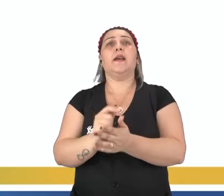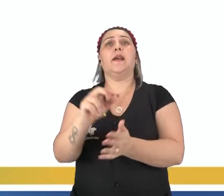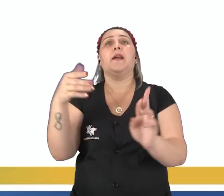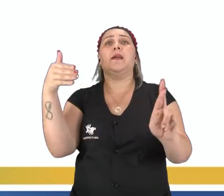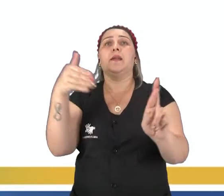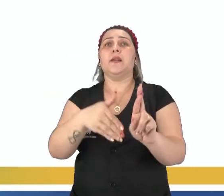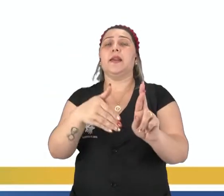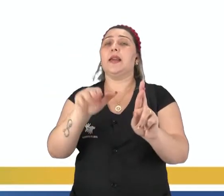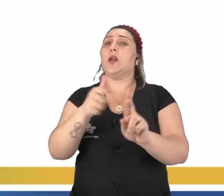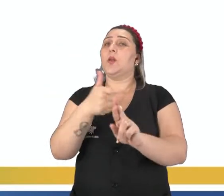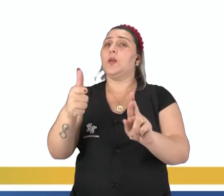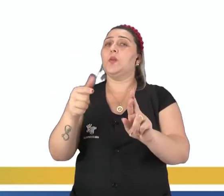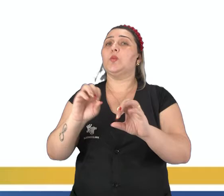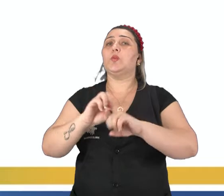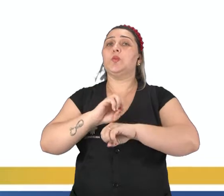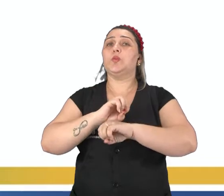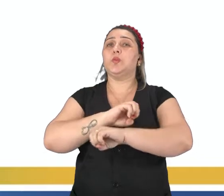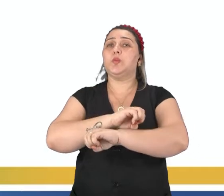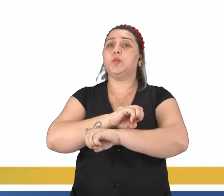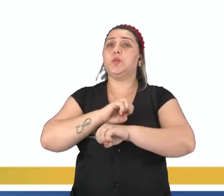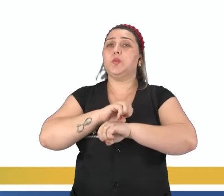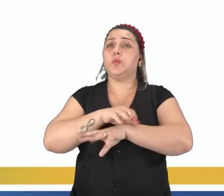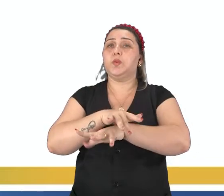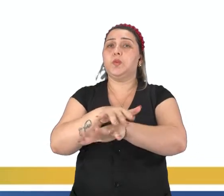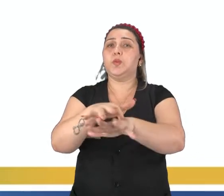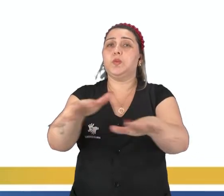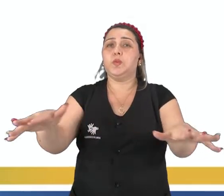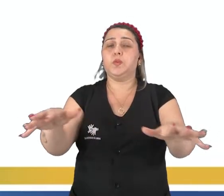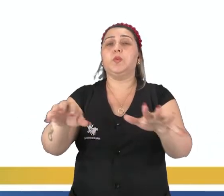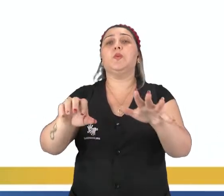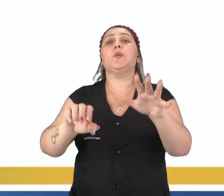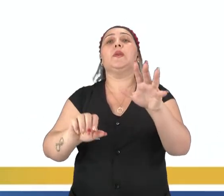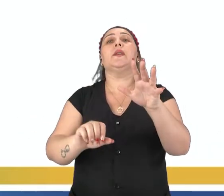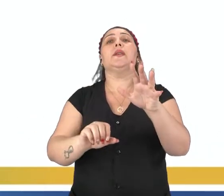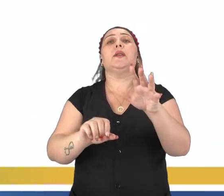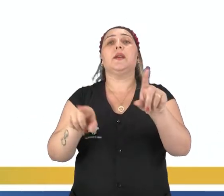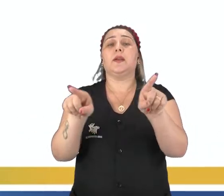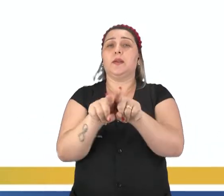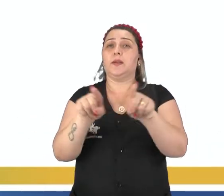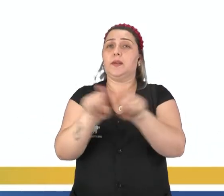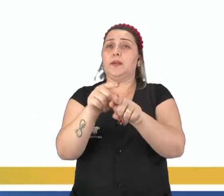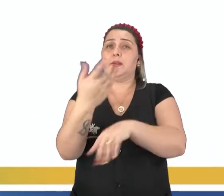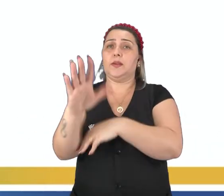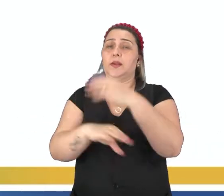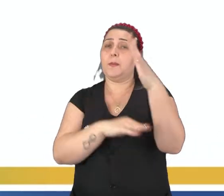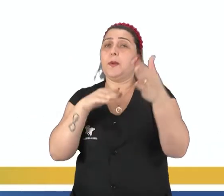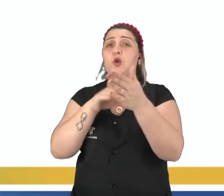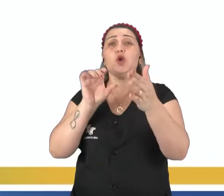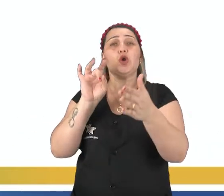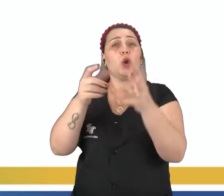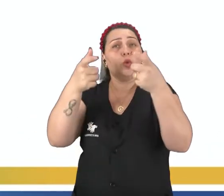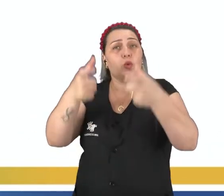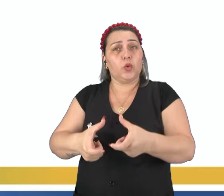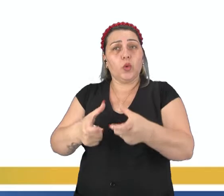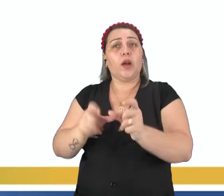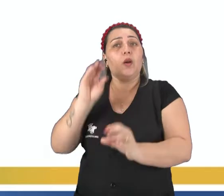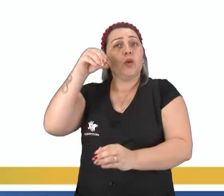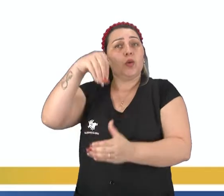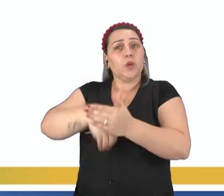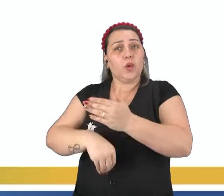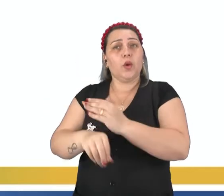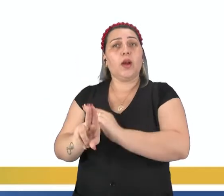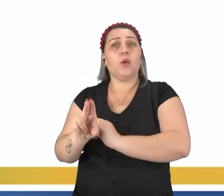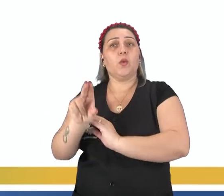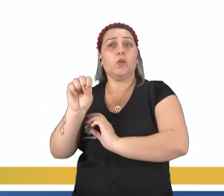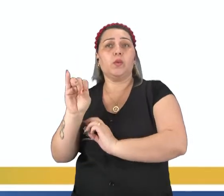que não lança poluentes na atmosfera e que apresentam impacto sobre a natureza somente no local da instalação da usina,